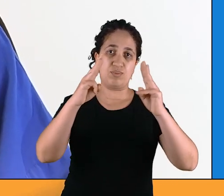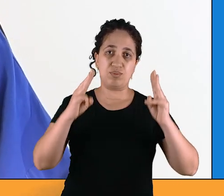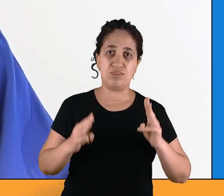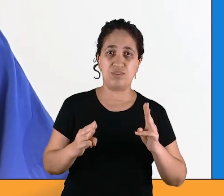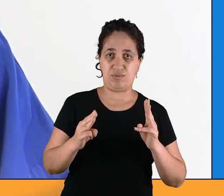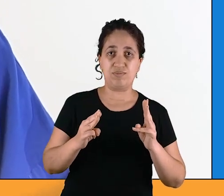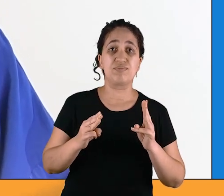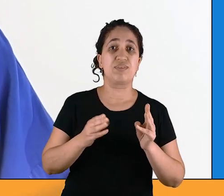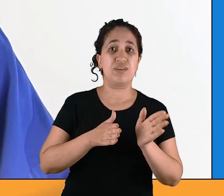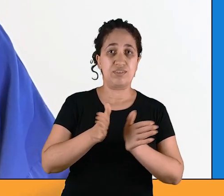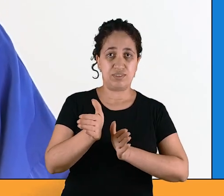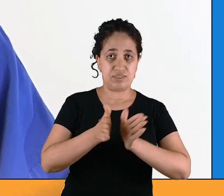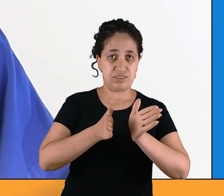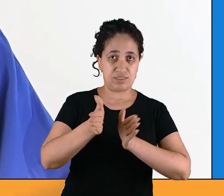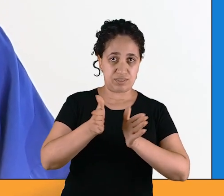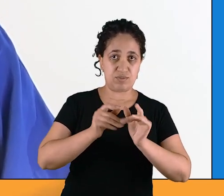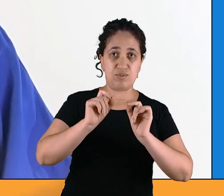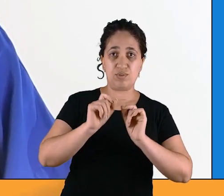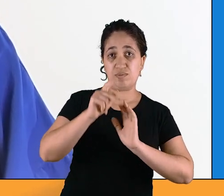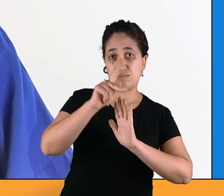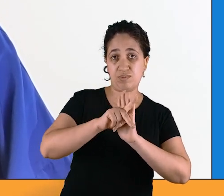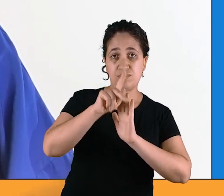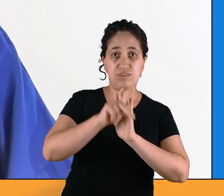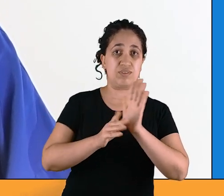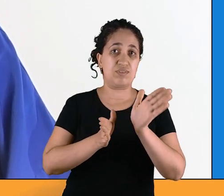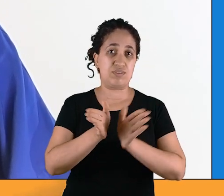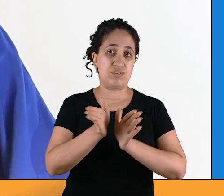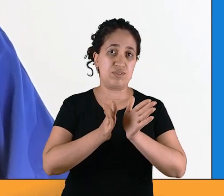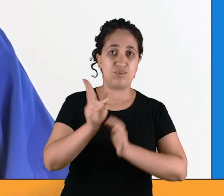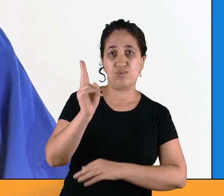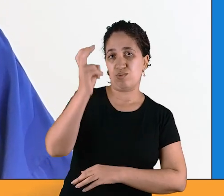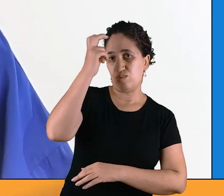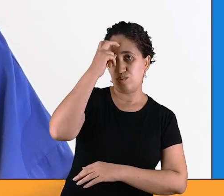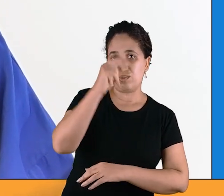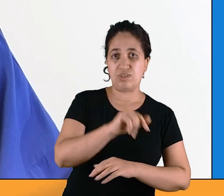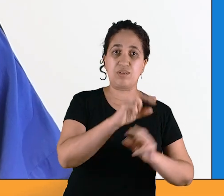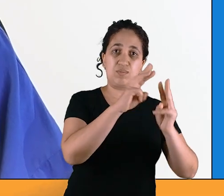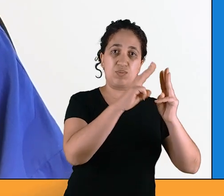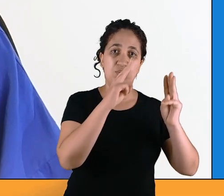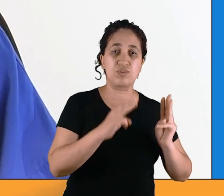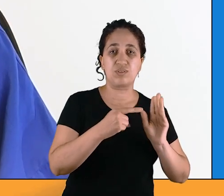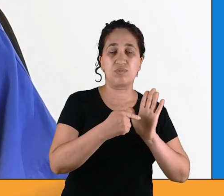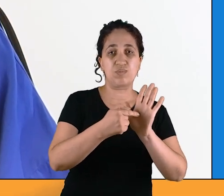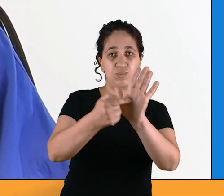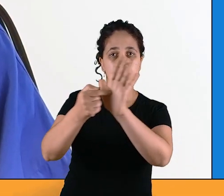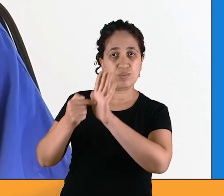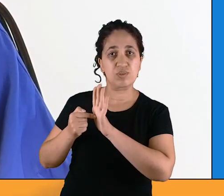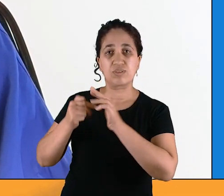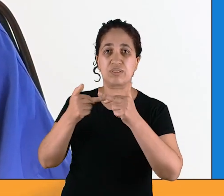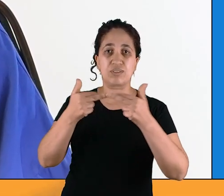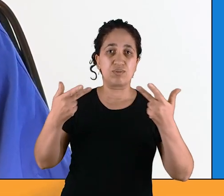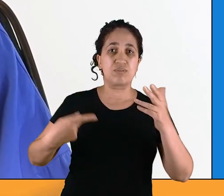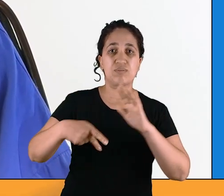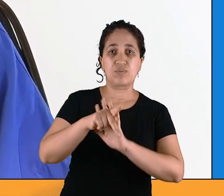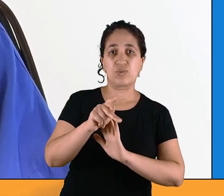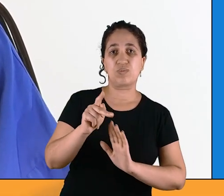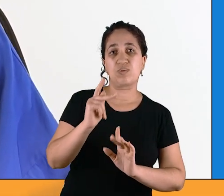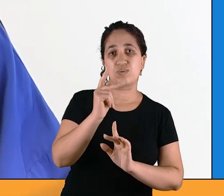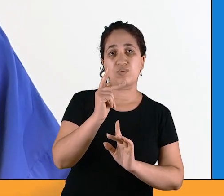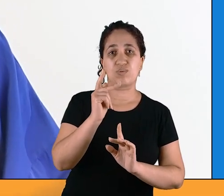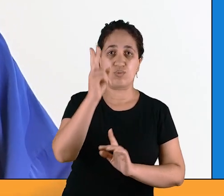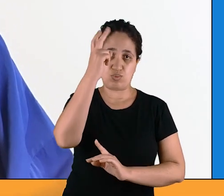Acessíveis, que é uma empresa que desenvolve projetos de acessibilidade cultural para museus, para exposições, para produtos